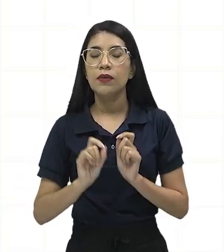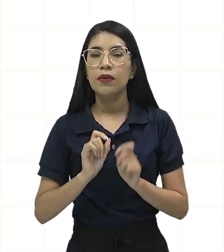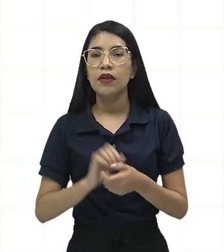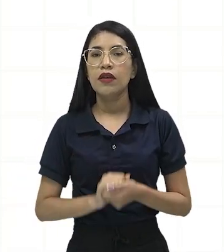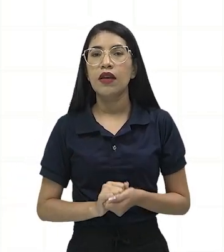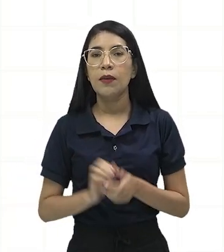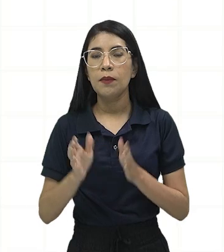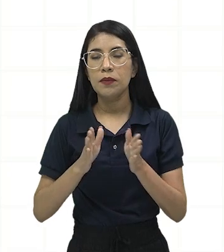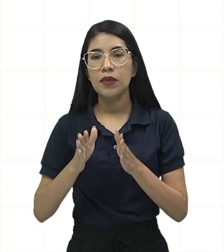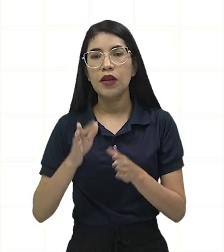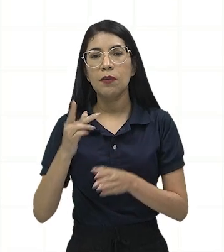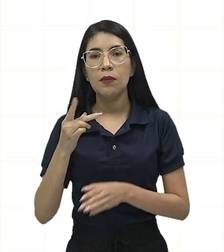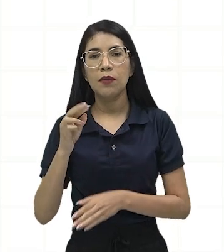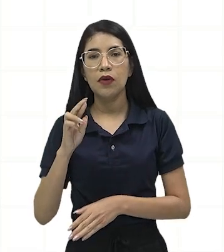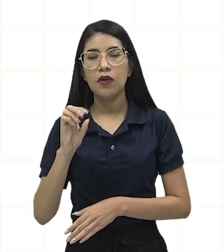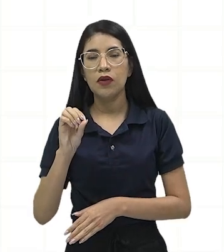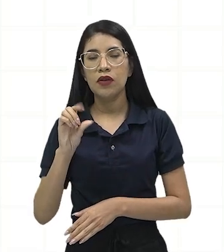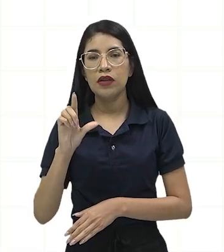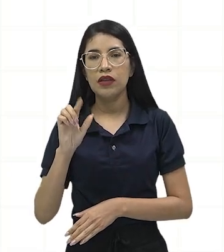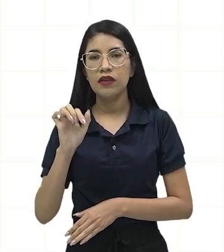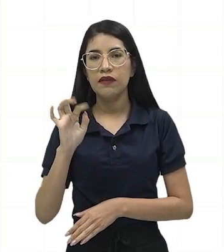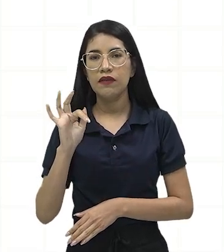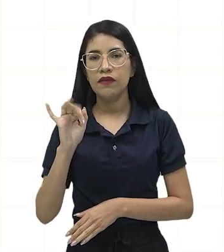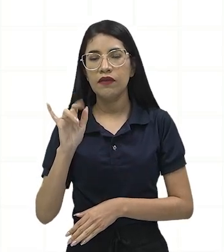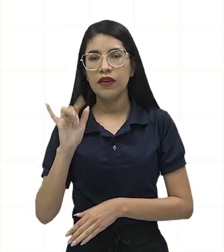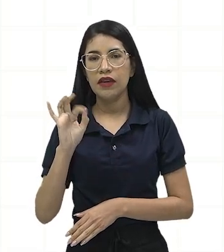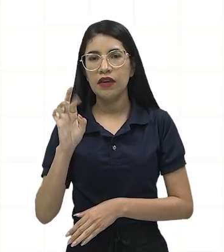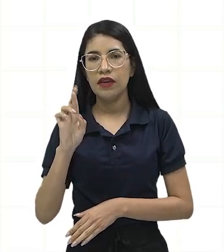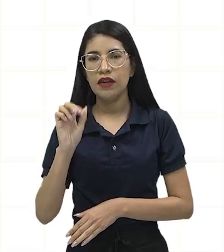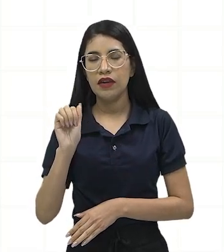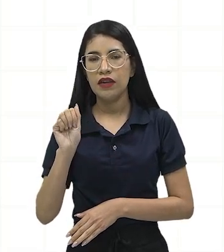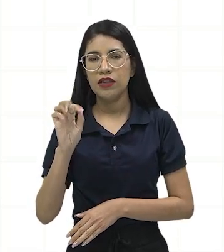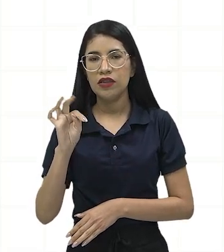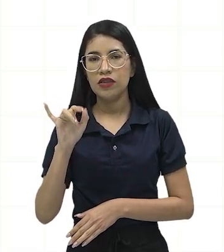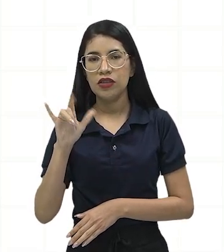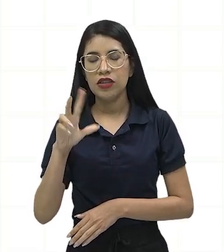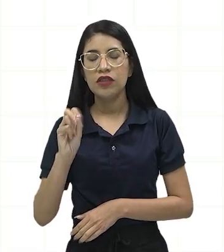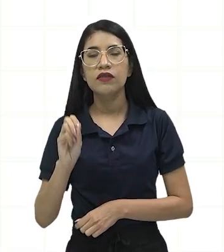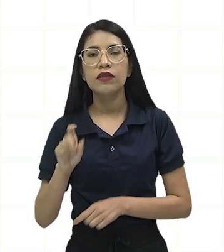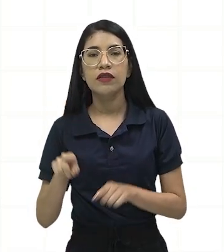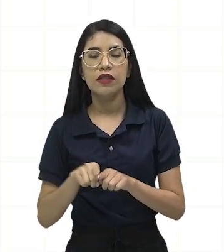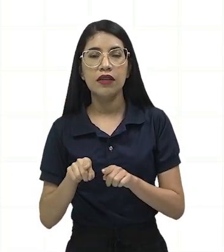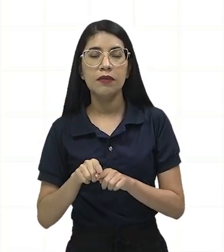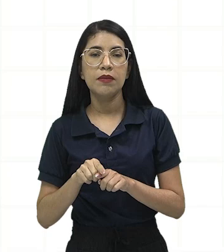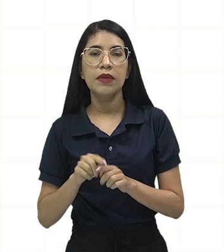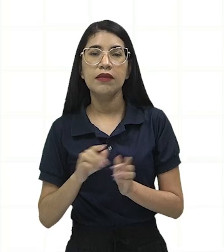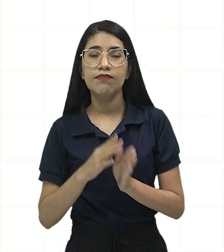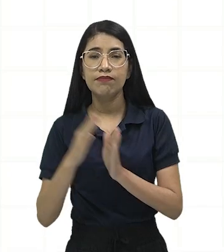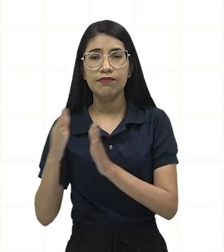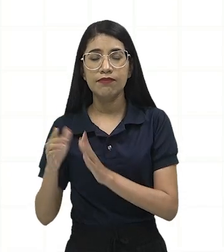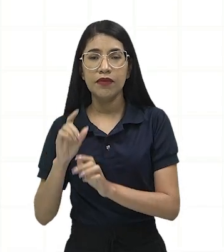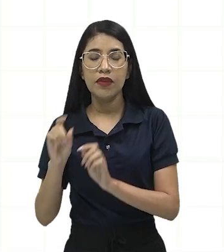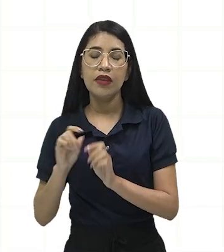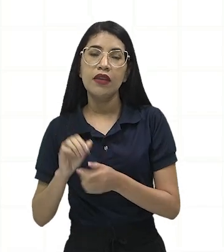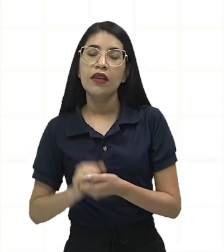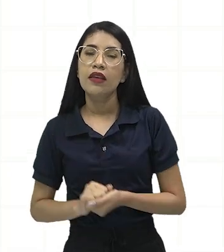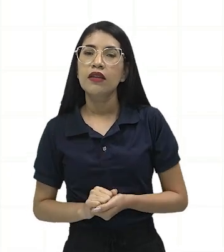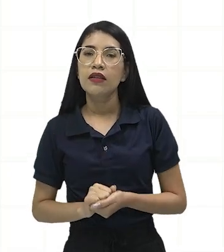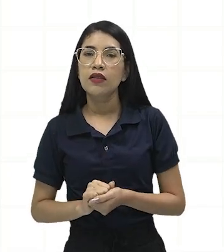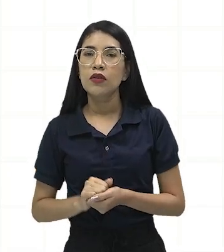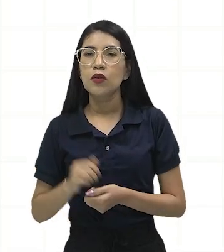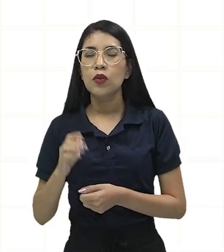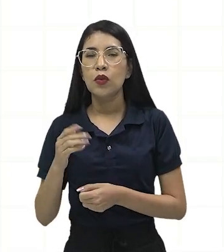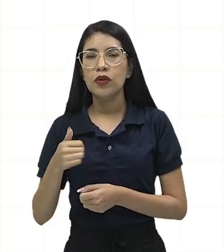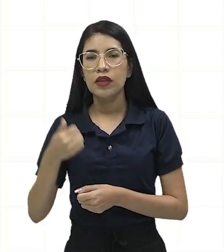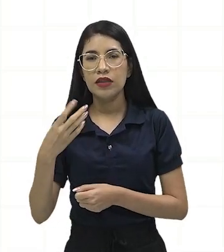e ali por volta do 14º dia, né, após o primeiro dia lá da menstruação, é que a gente pode dizer